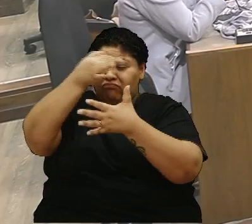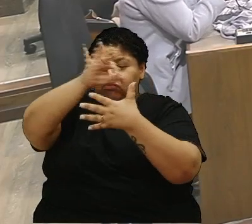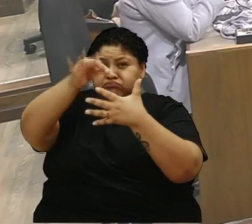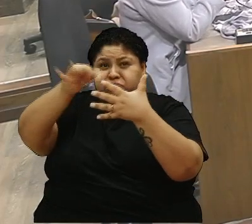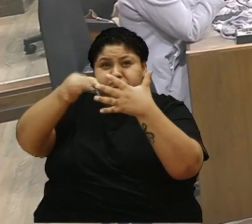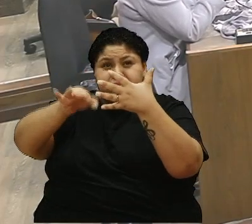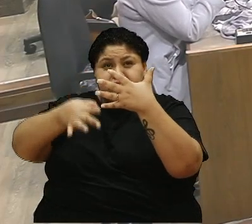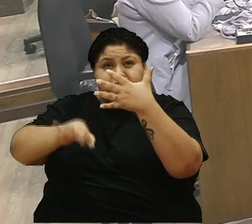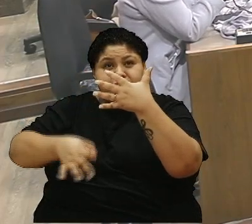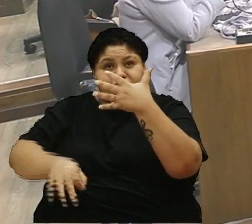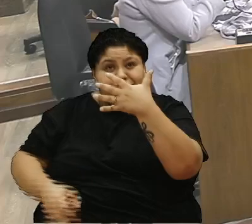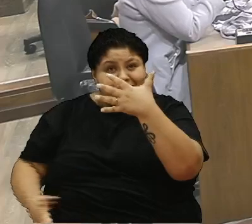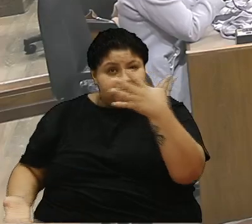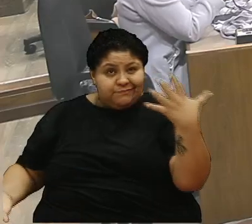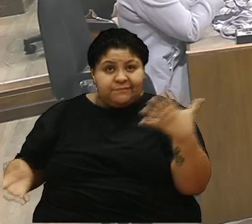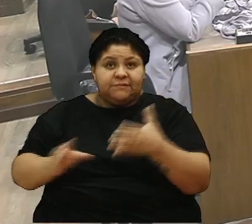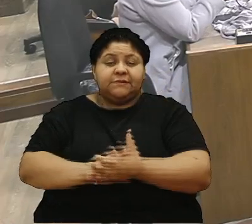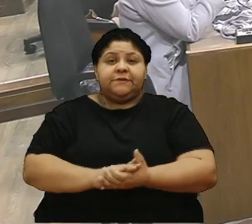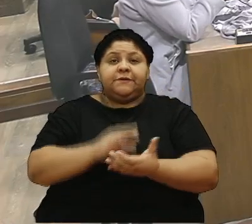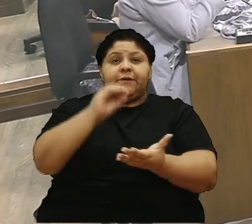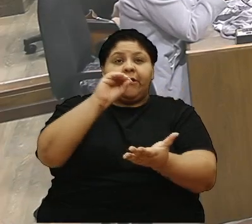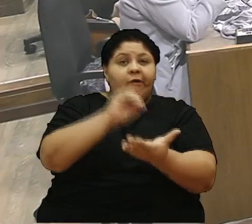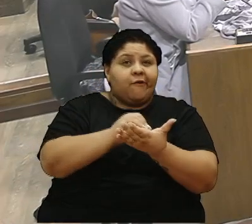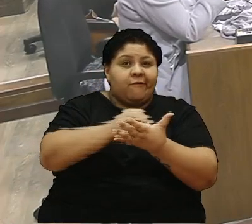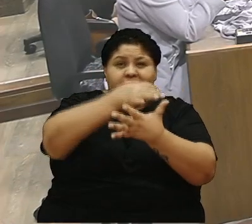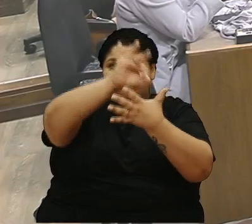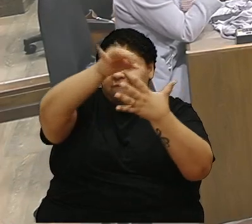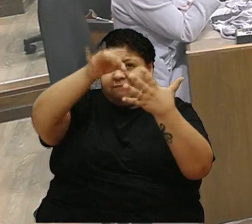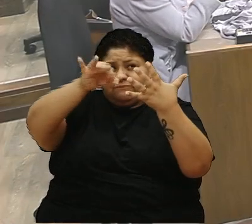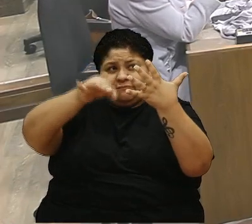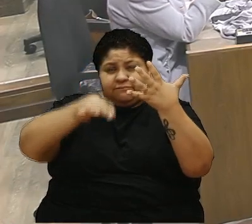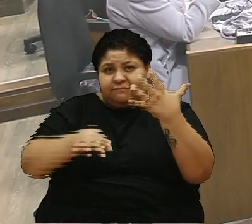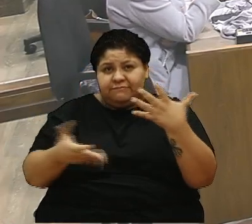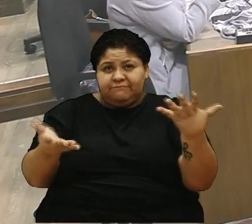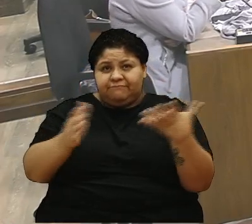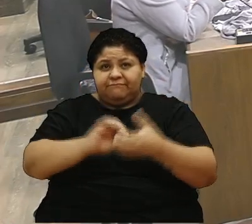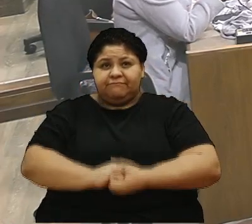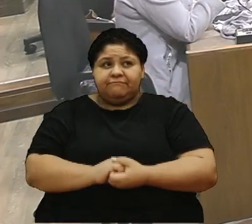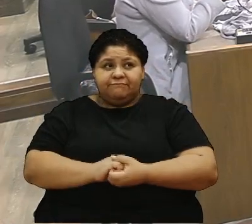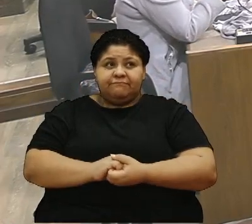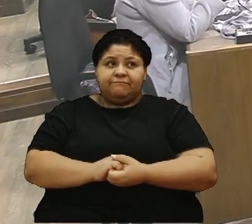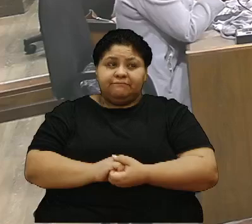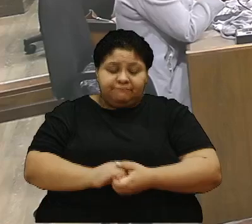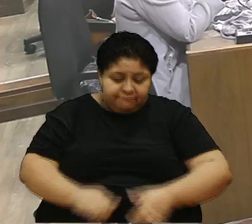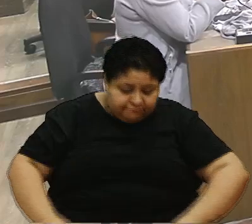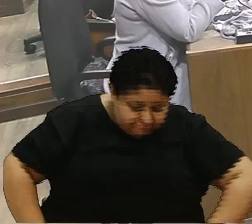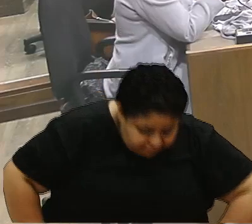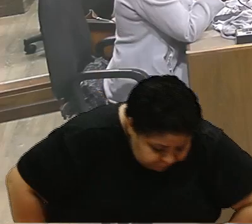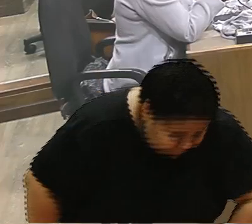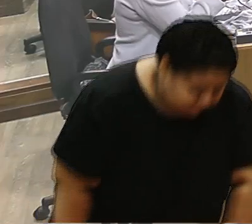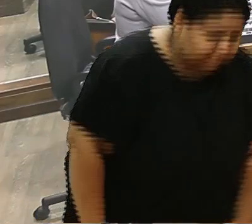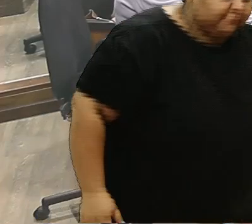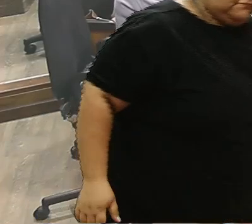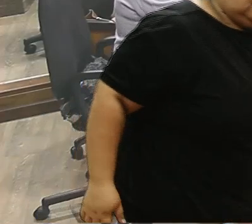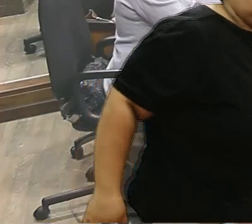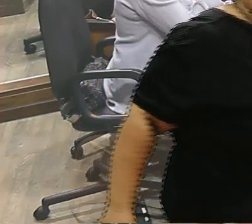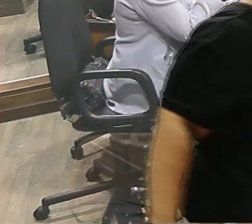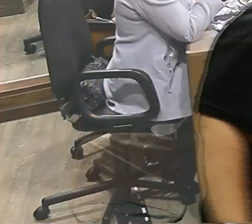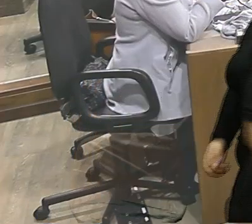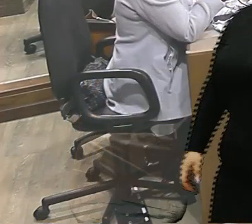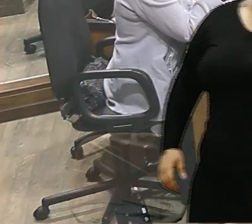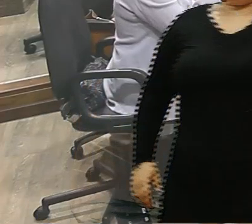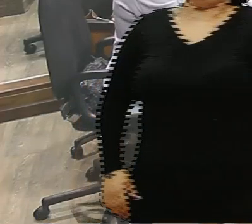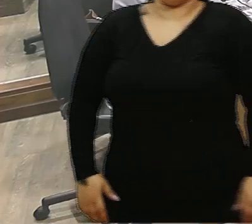questões, enfim, é falta de um monte de coisa, né? Geralmente. Segue em declaração de líder da bancada do PT, o vereador Lucas